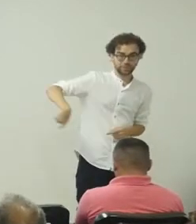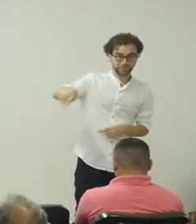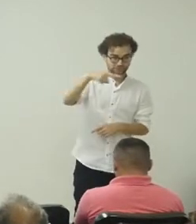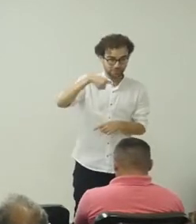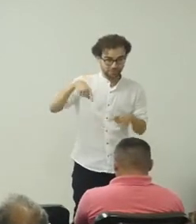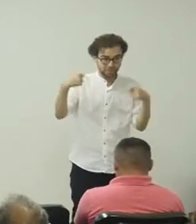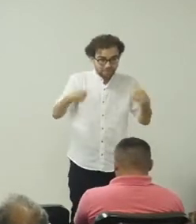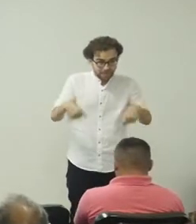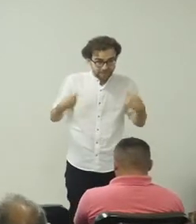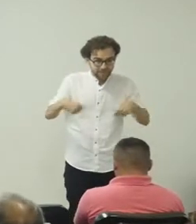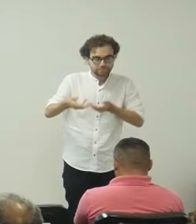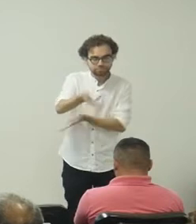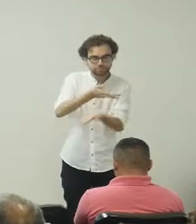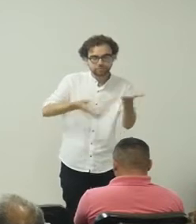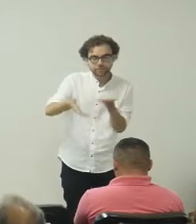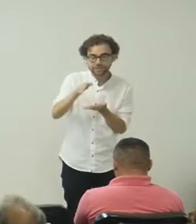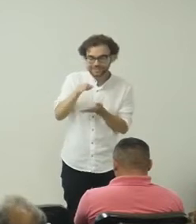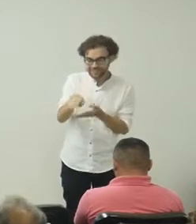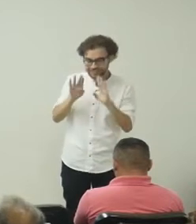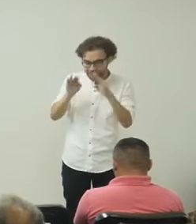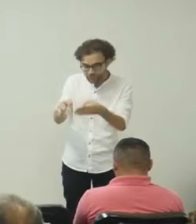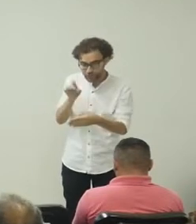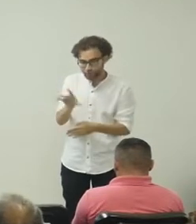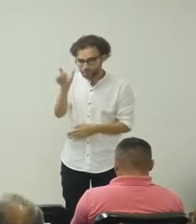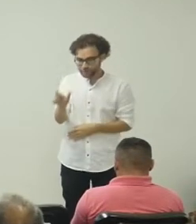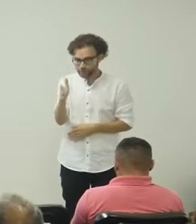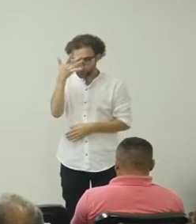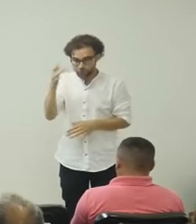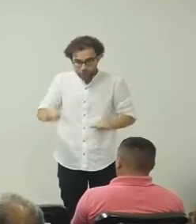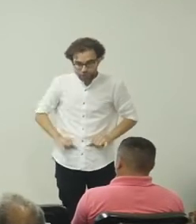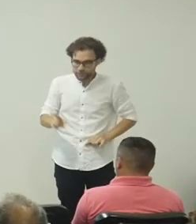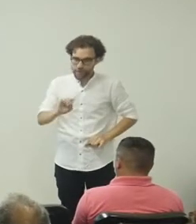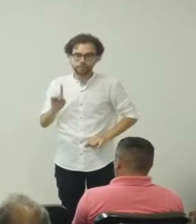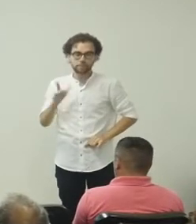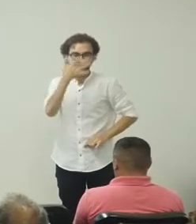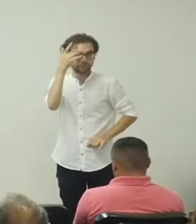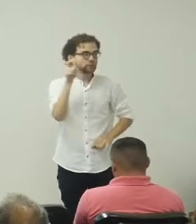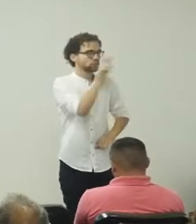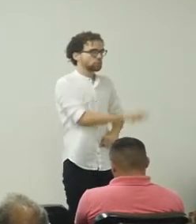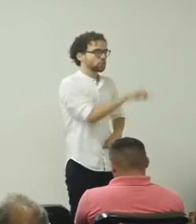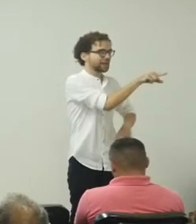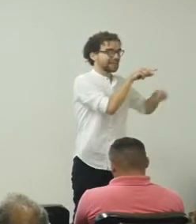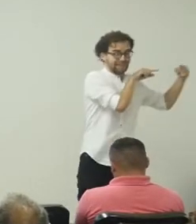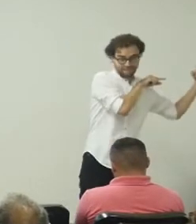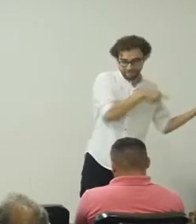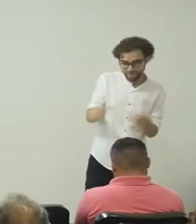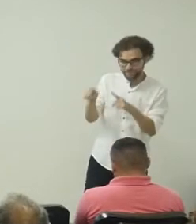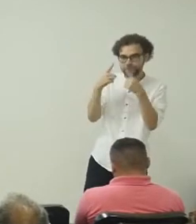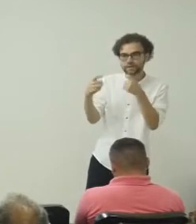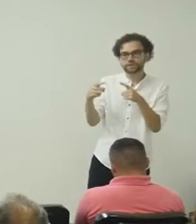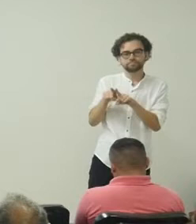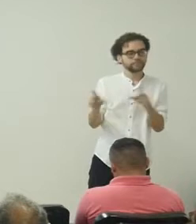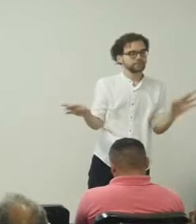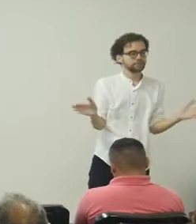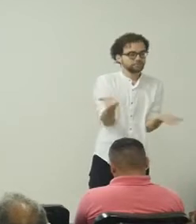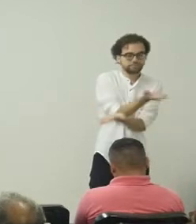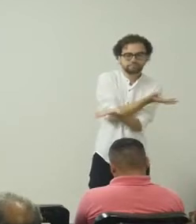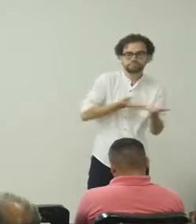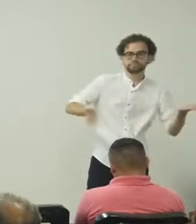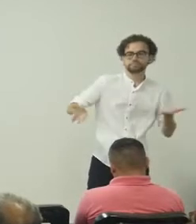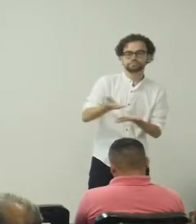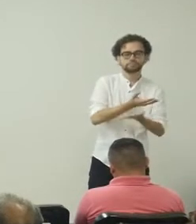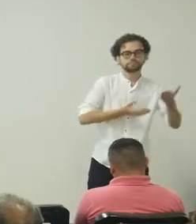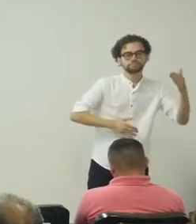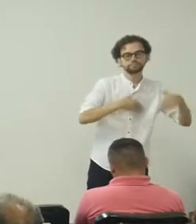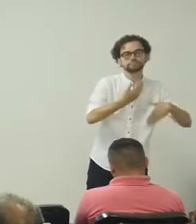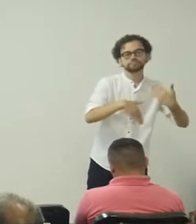trabalhar não só quem sofreu a violência, mas quem cometeu a violência também, né, para construir outras relações. E aí